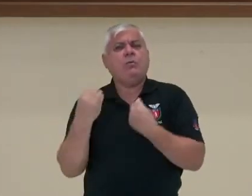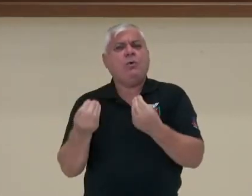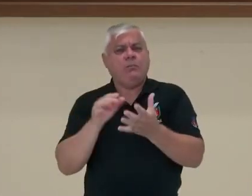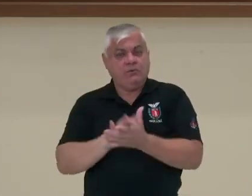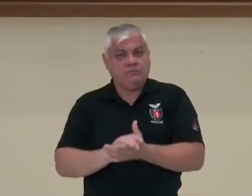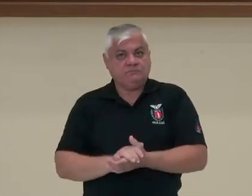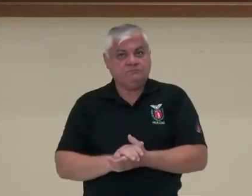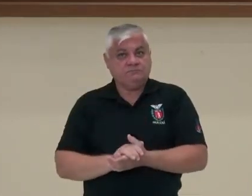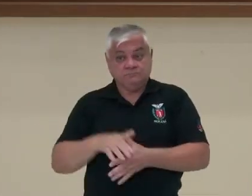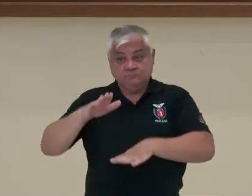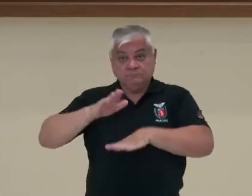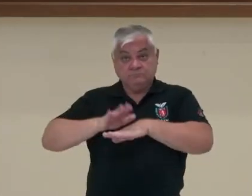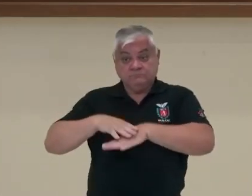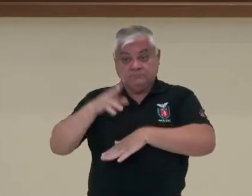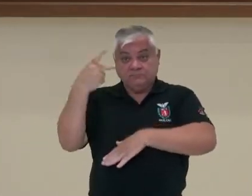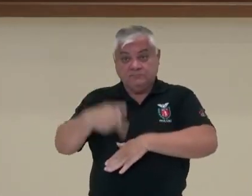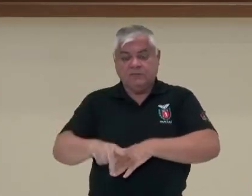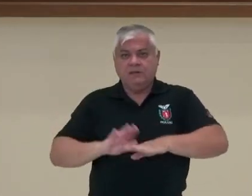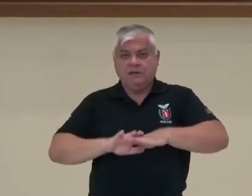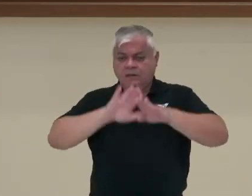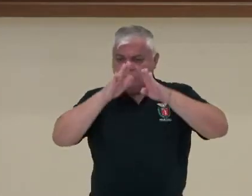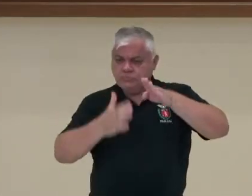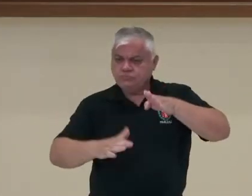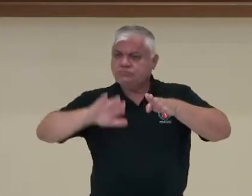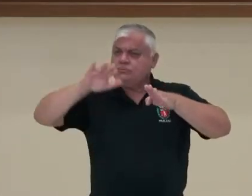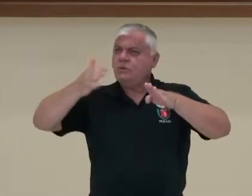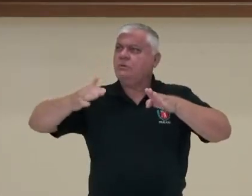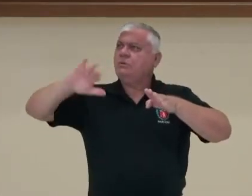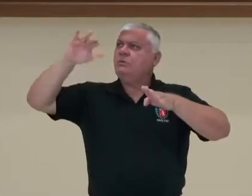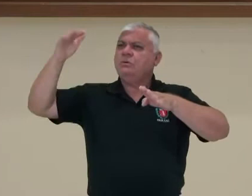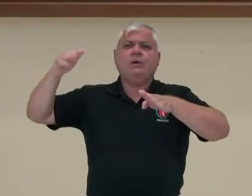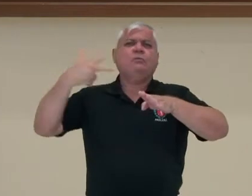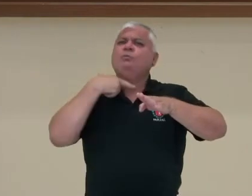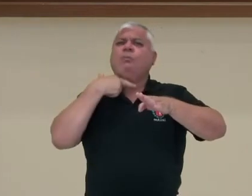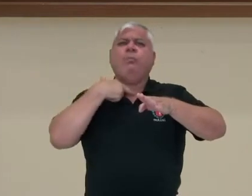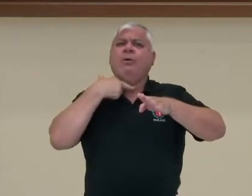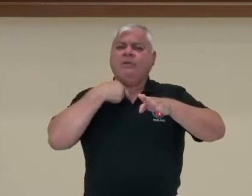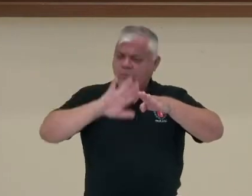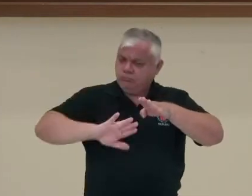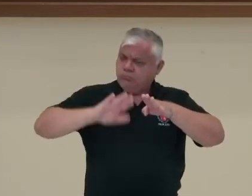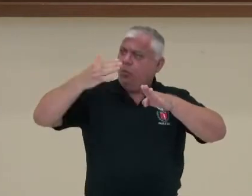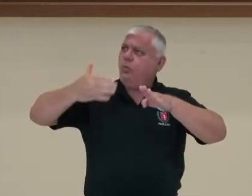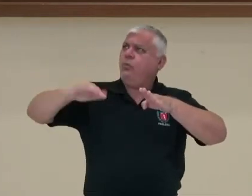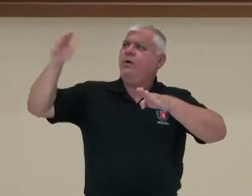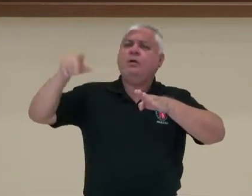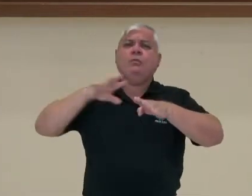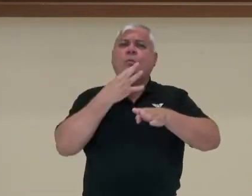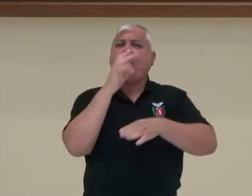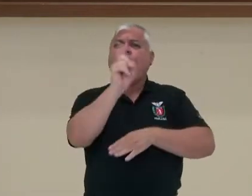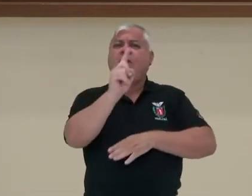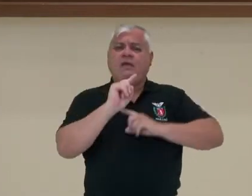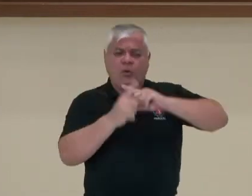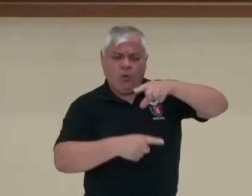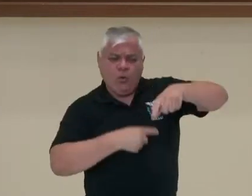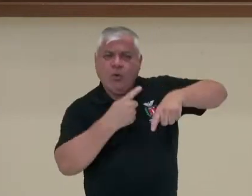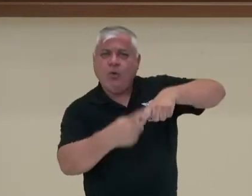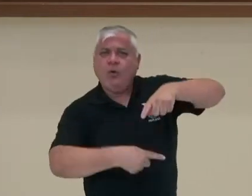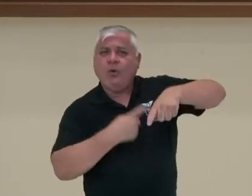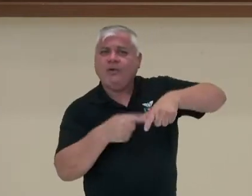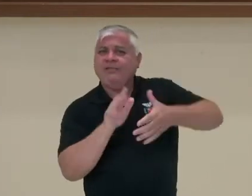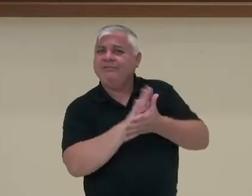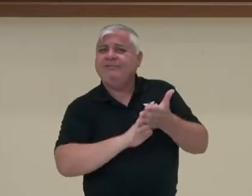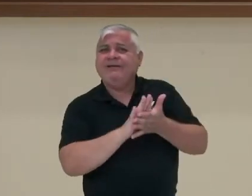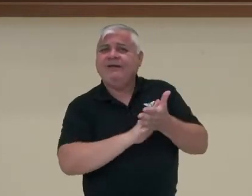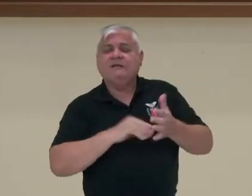Pelo fato de ser uma região montanhosa, então eles não podiam, não conheciam também a roda, né? Eles tiveram que